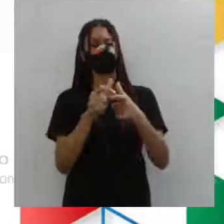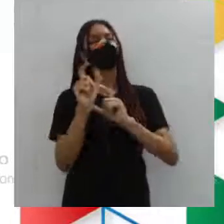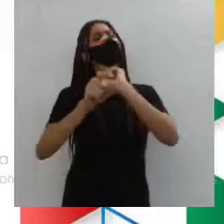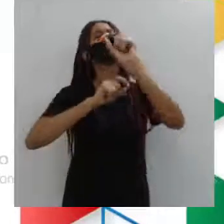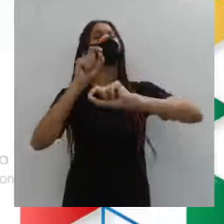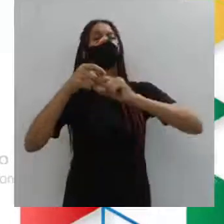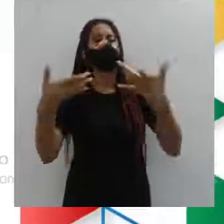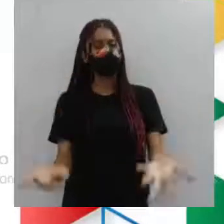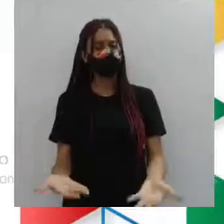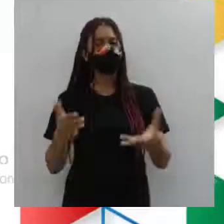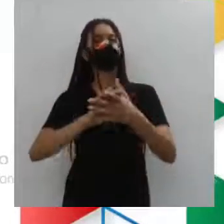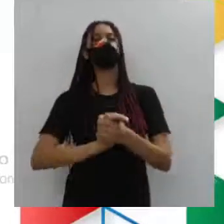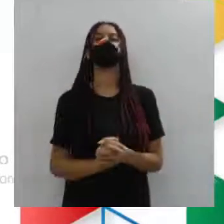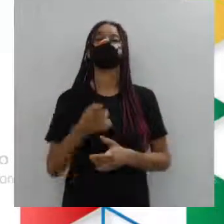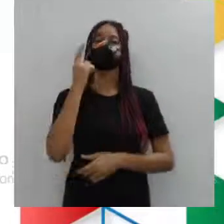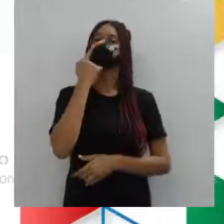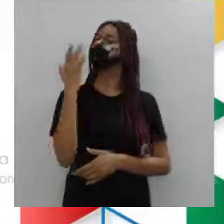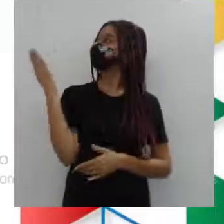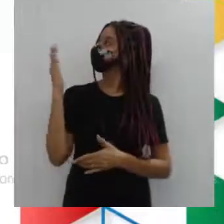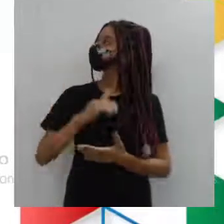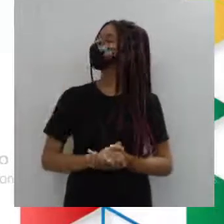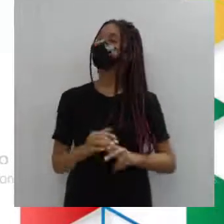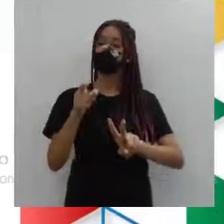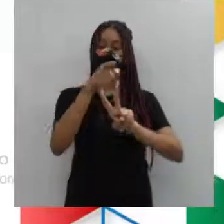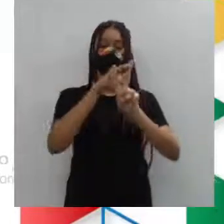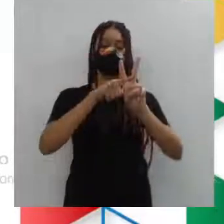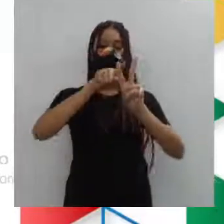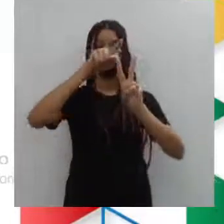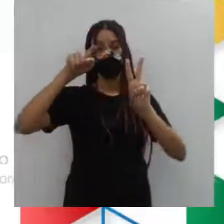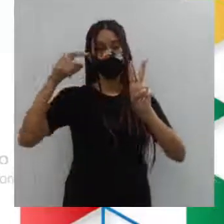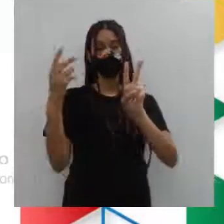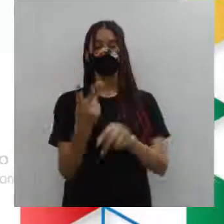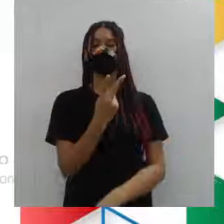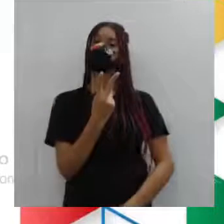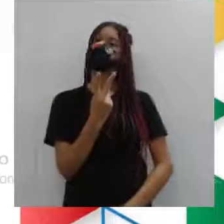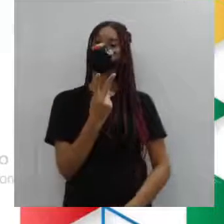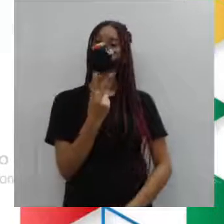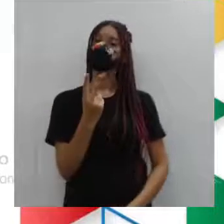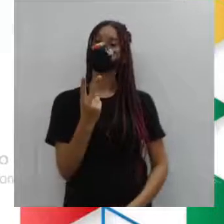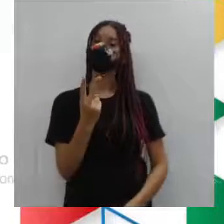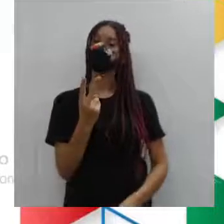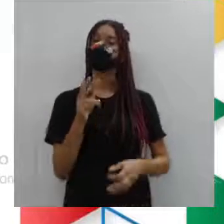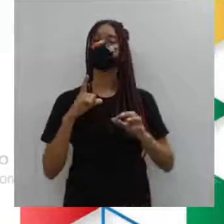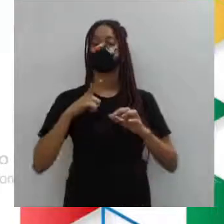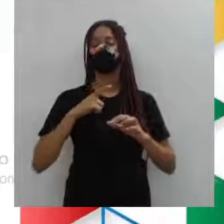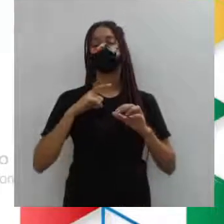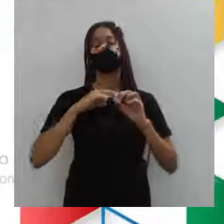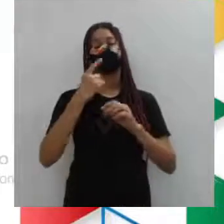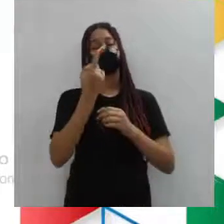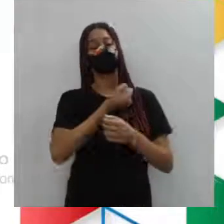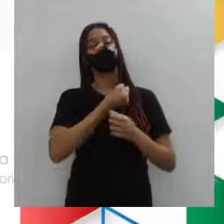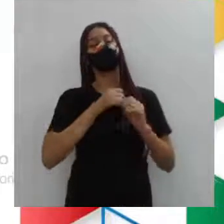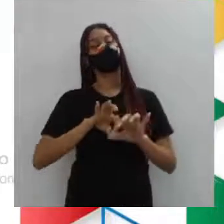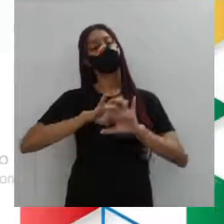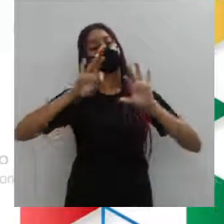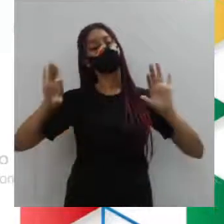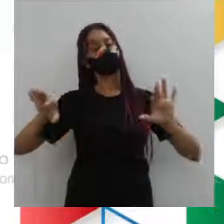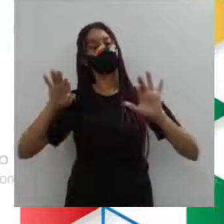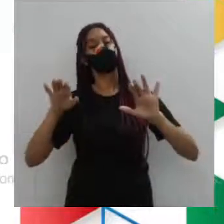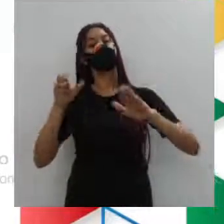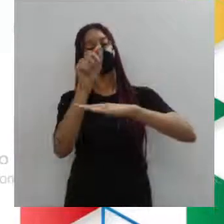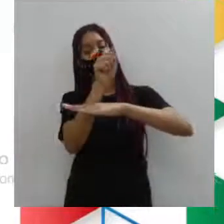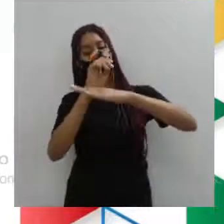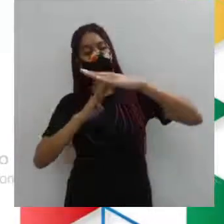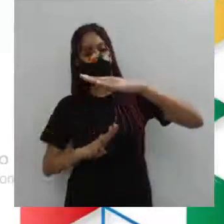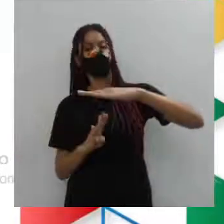são esses? Esse daí, ó, a raiz quadrada de 2, tá? Então existe a exceção para a razão entre segmentos.